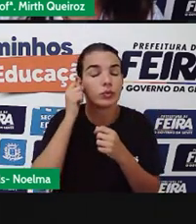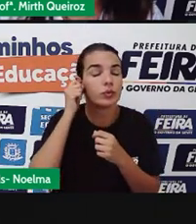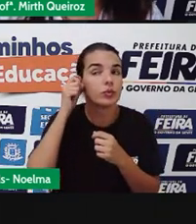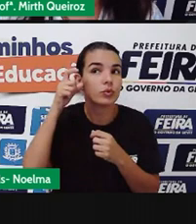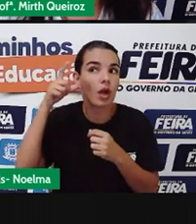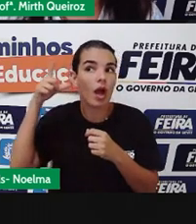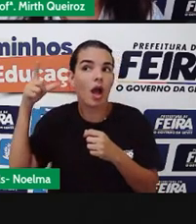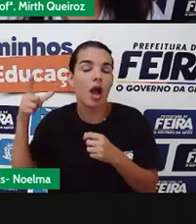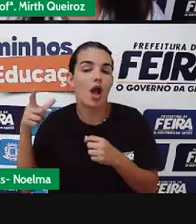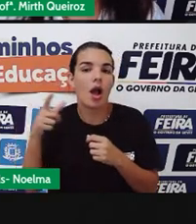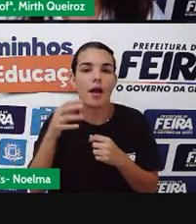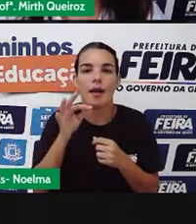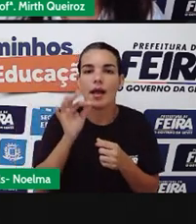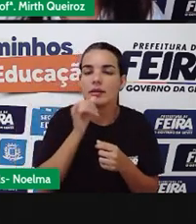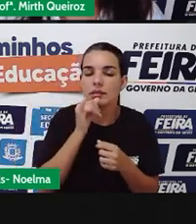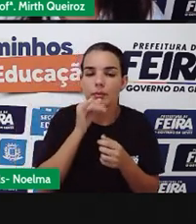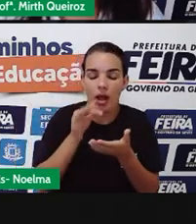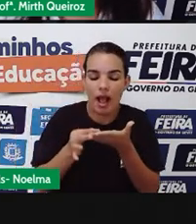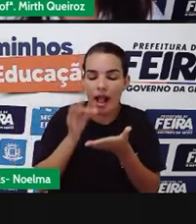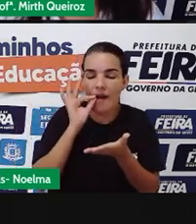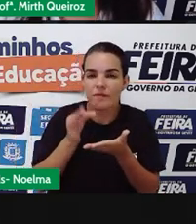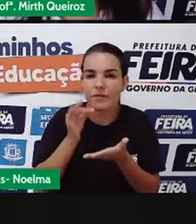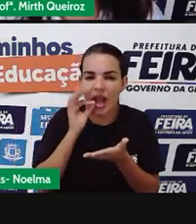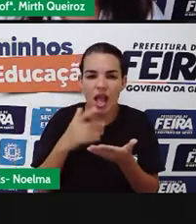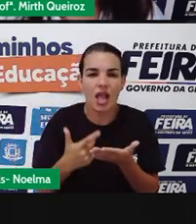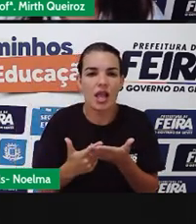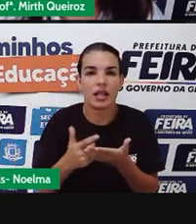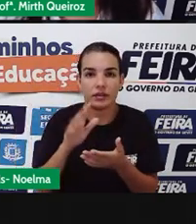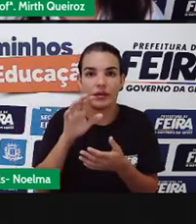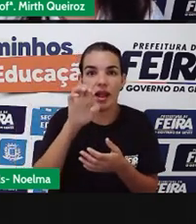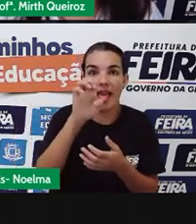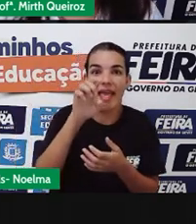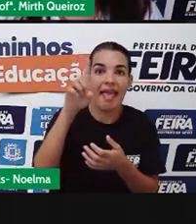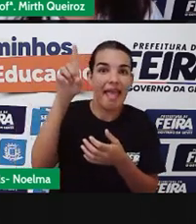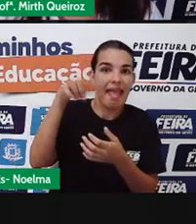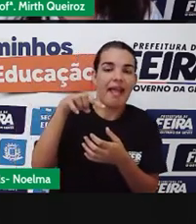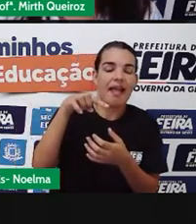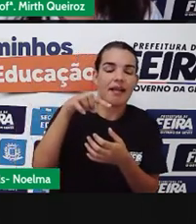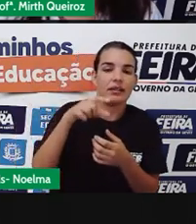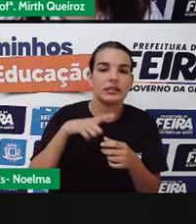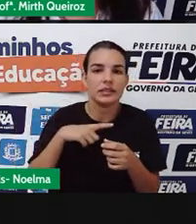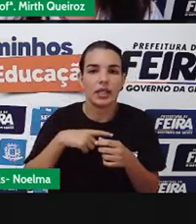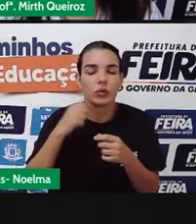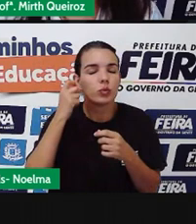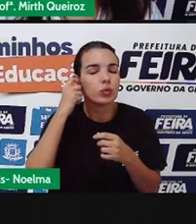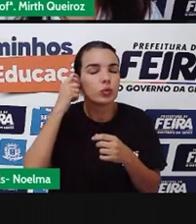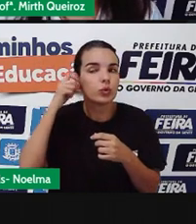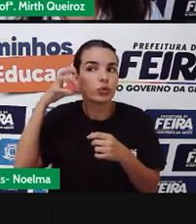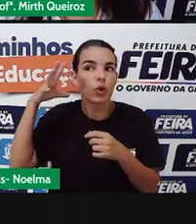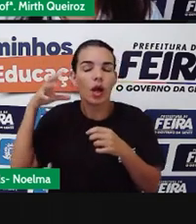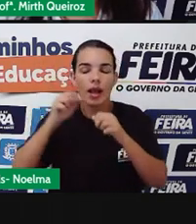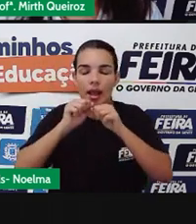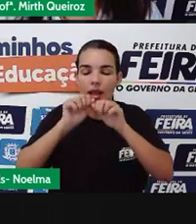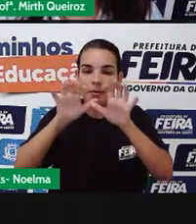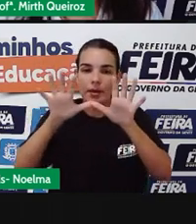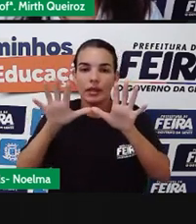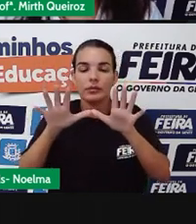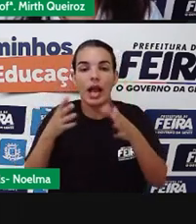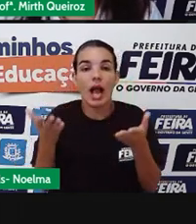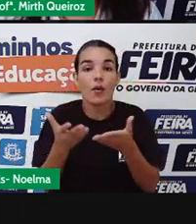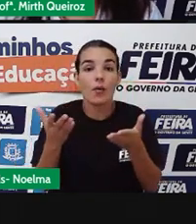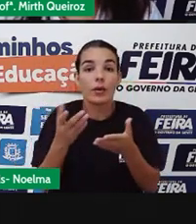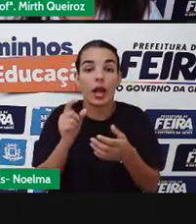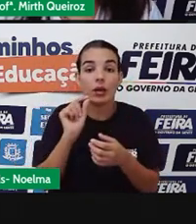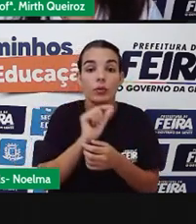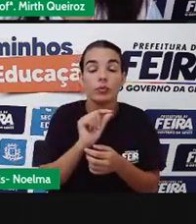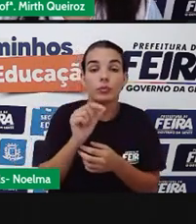giló, olha só, é aberto. Ó, é, tem um som aberto. Já o acento circunflexo